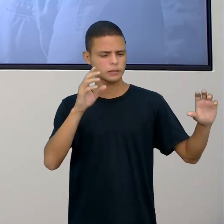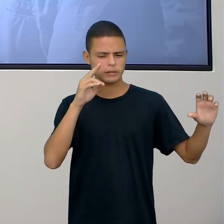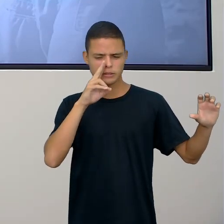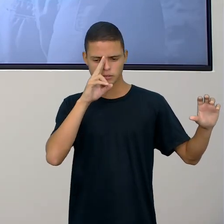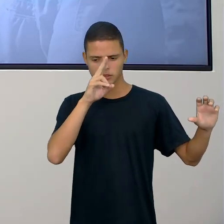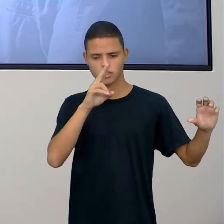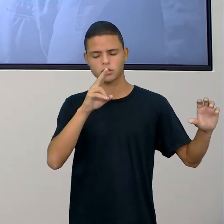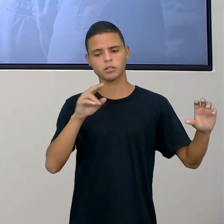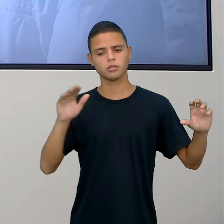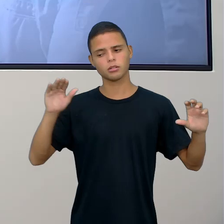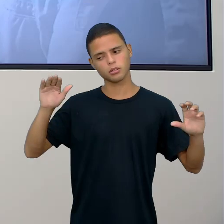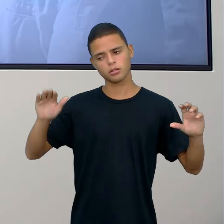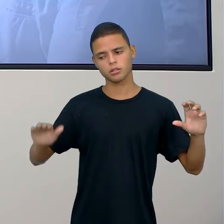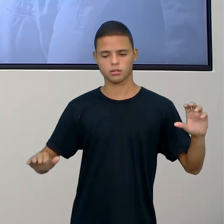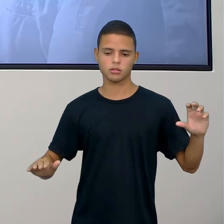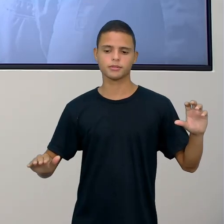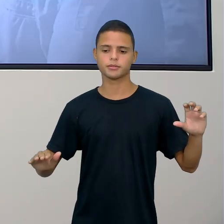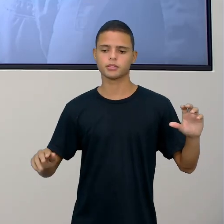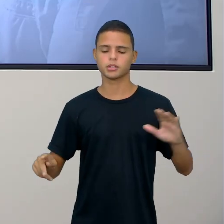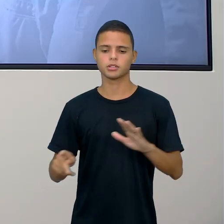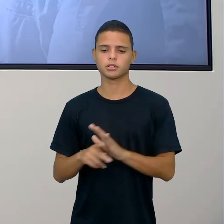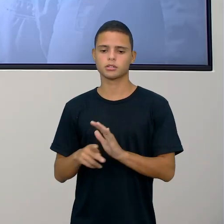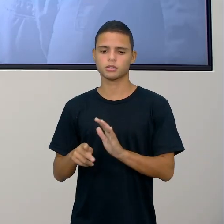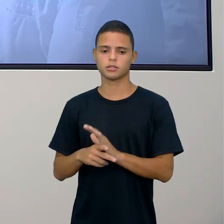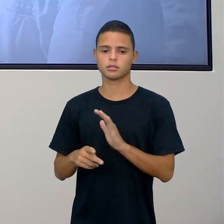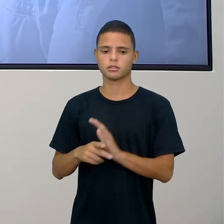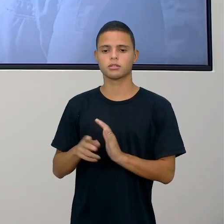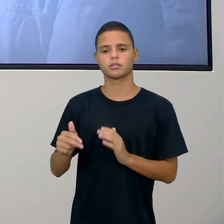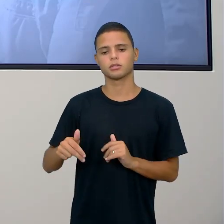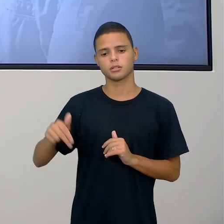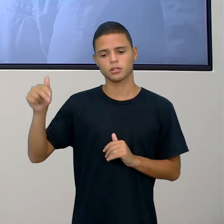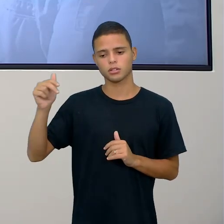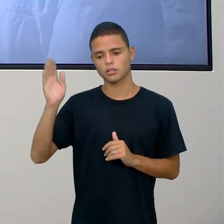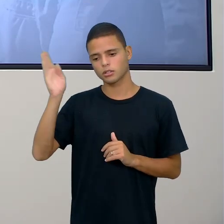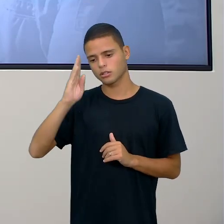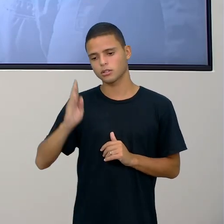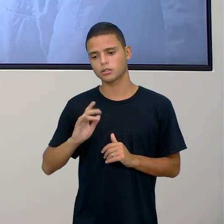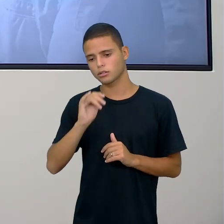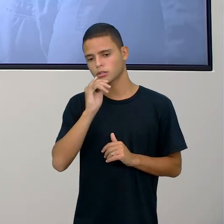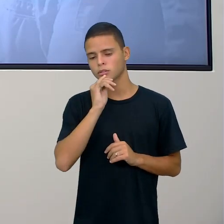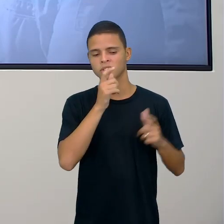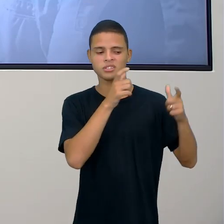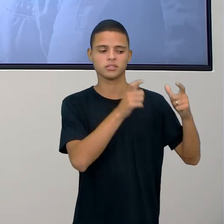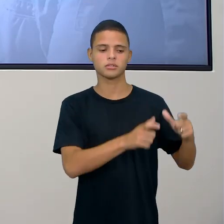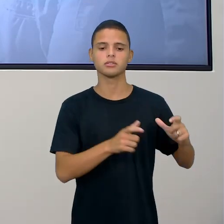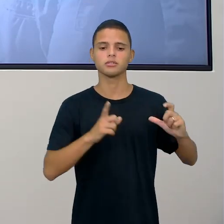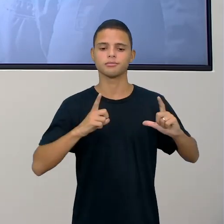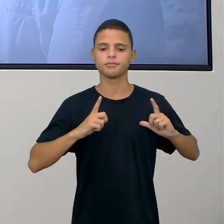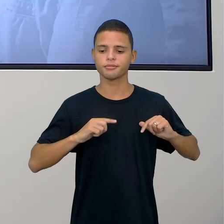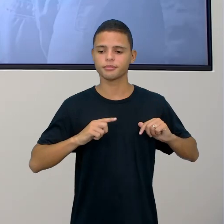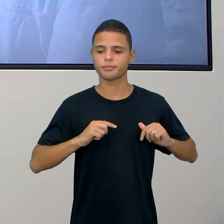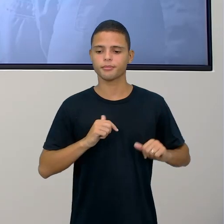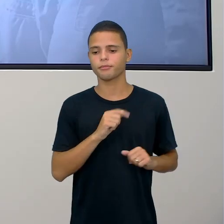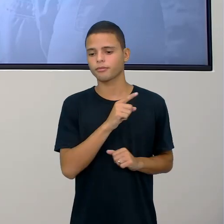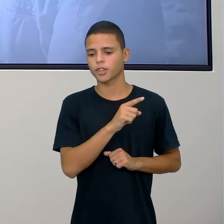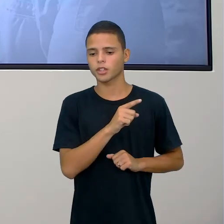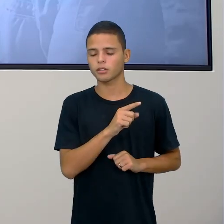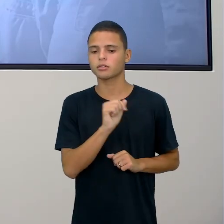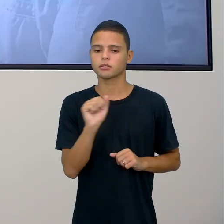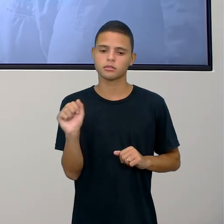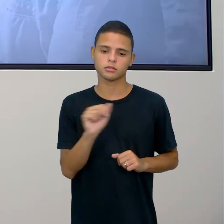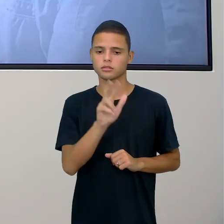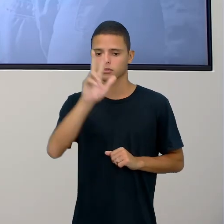né? Então, eu estou pensando aqui, por exemplo, em Israel. Mas só que Israel é um lugar